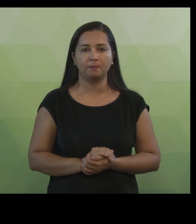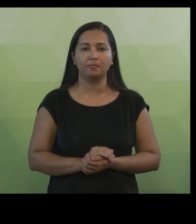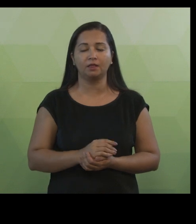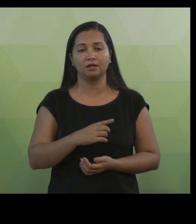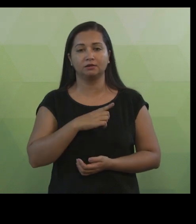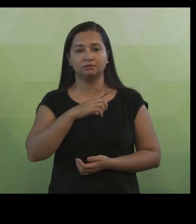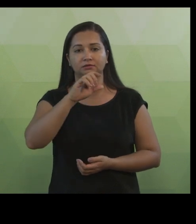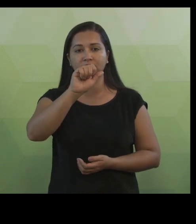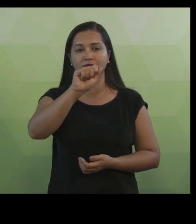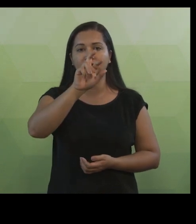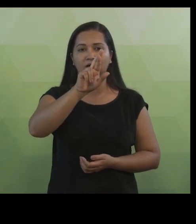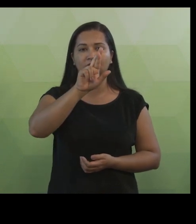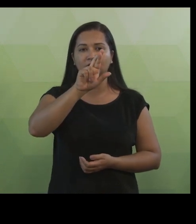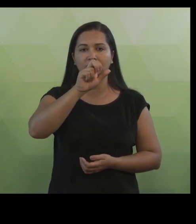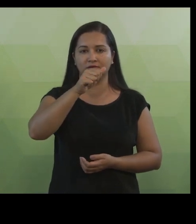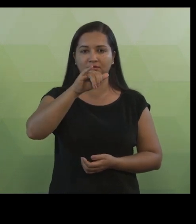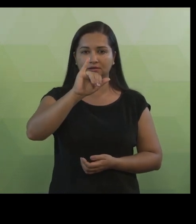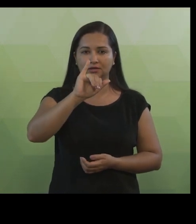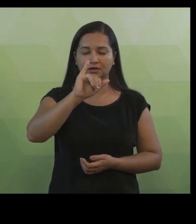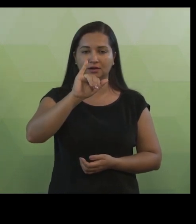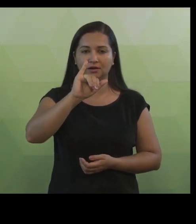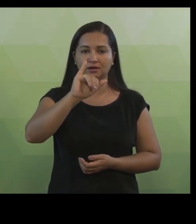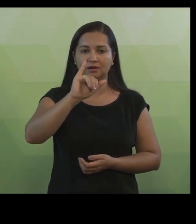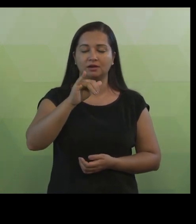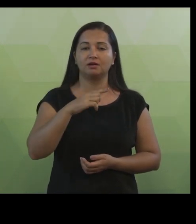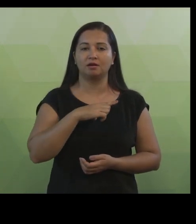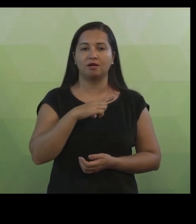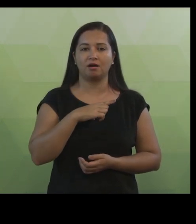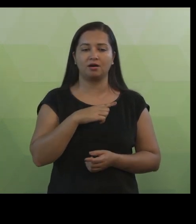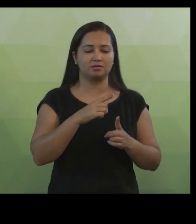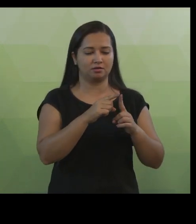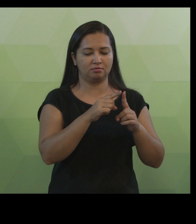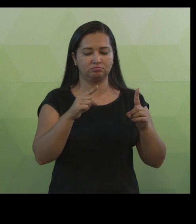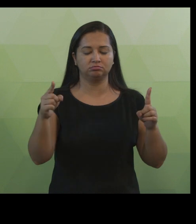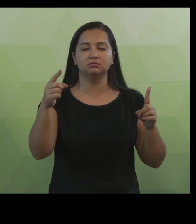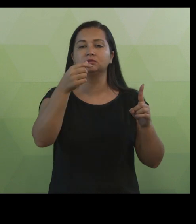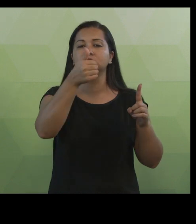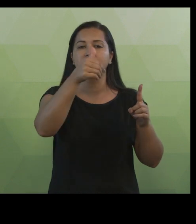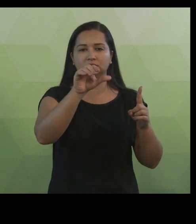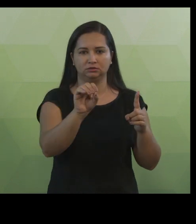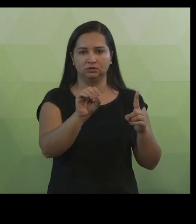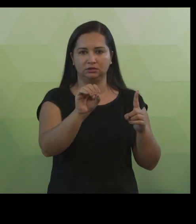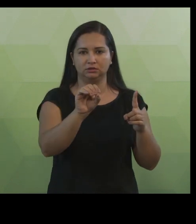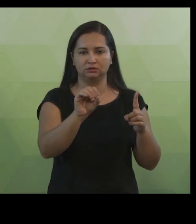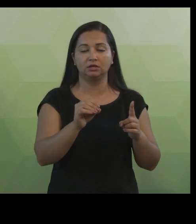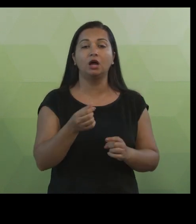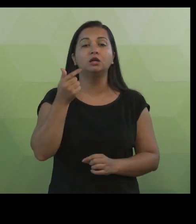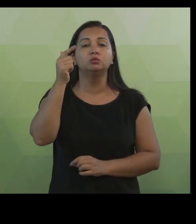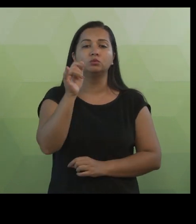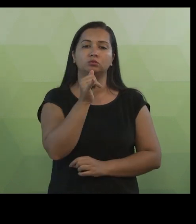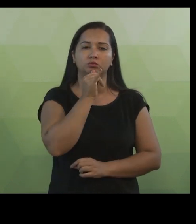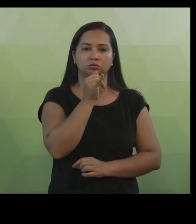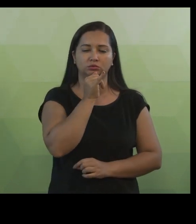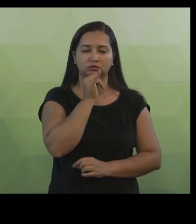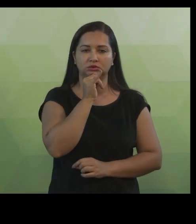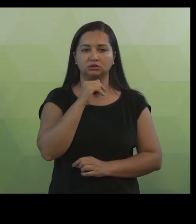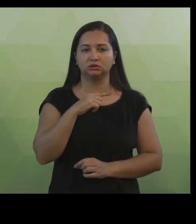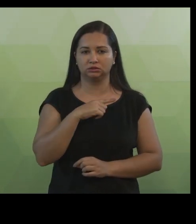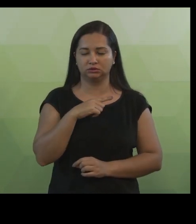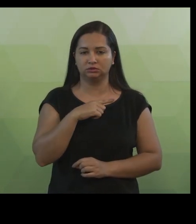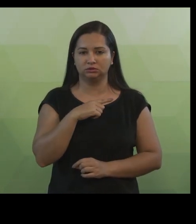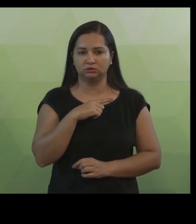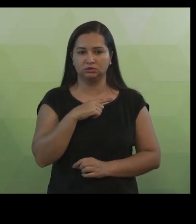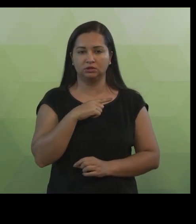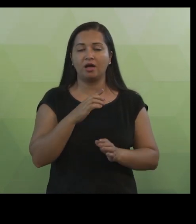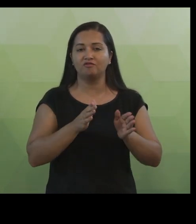um new int 10. Essa estrutura a gente vai compreender melhor na próxima aula, mas basicamente é falando que eu quero